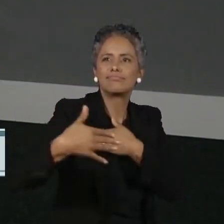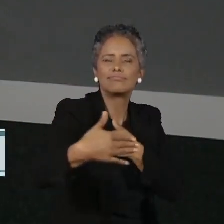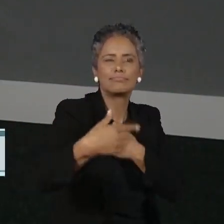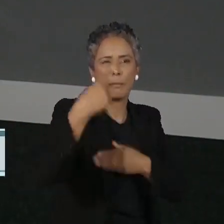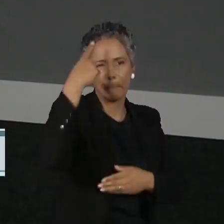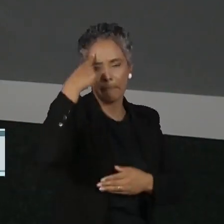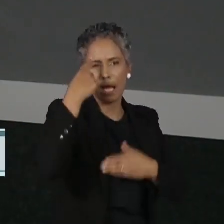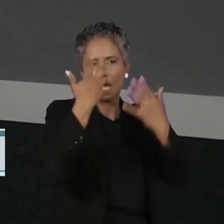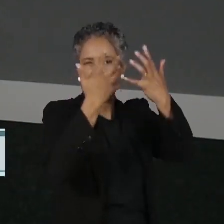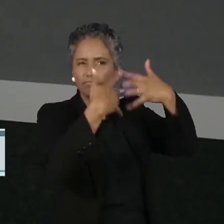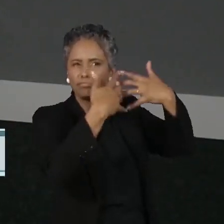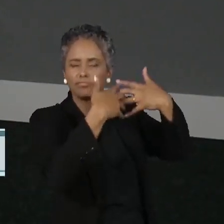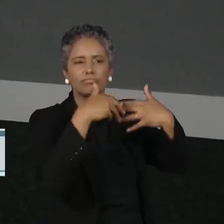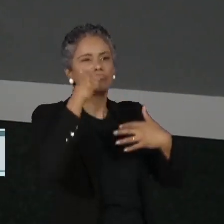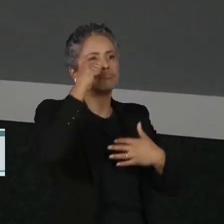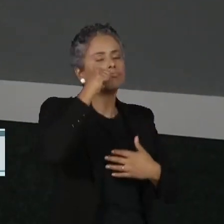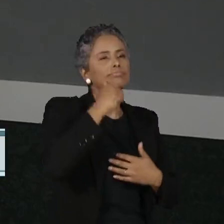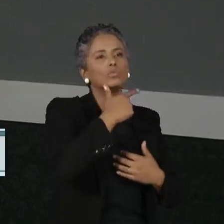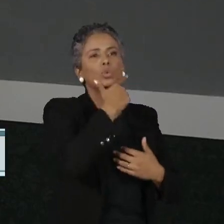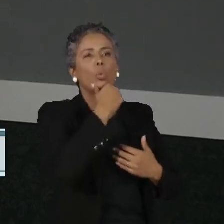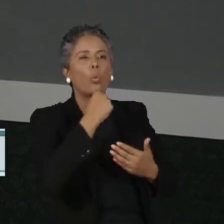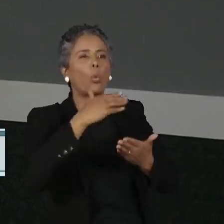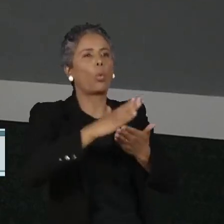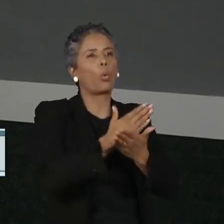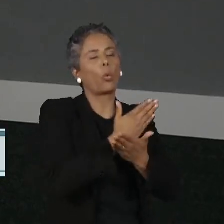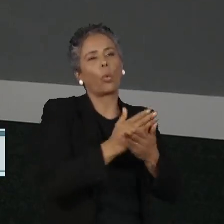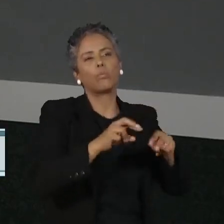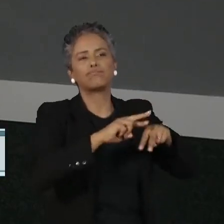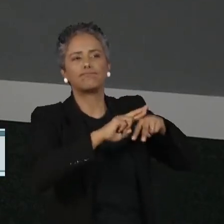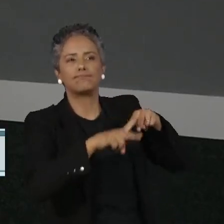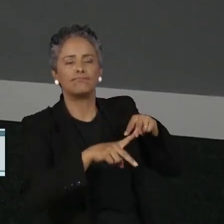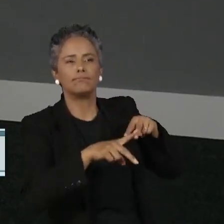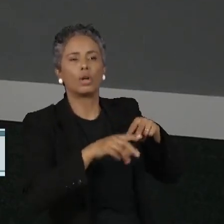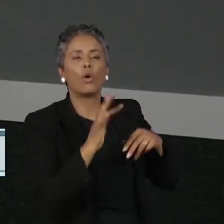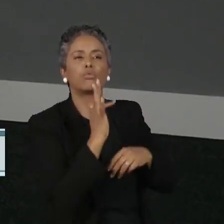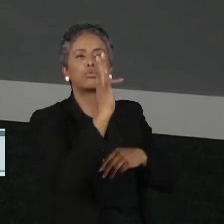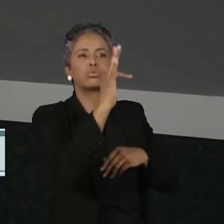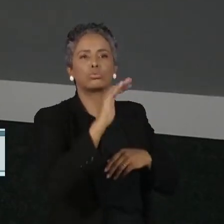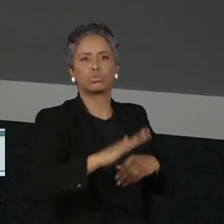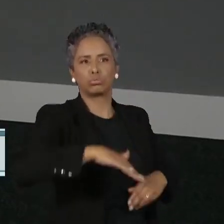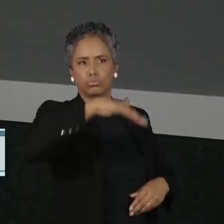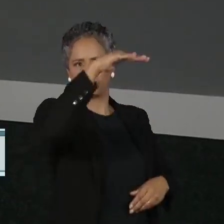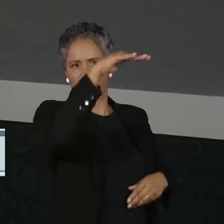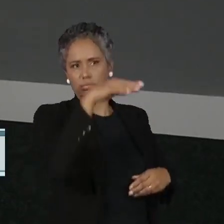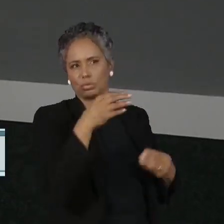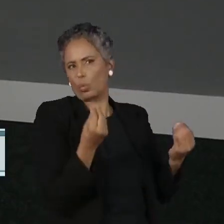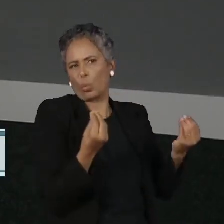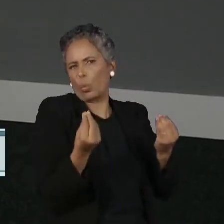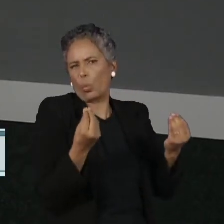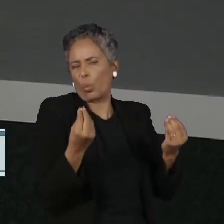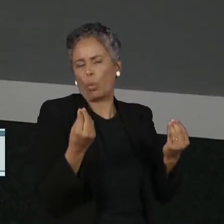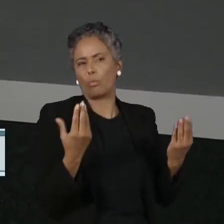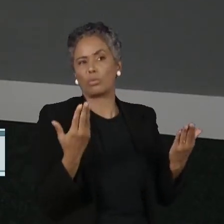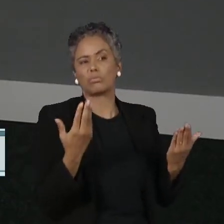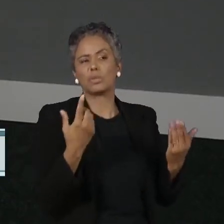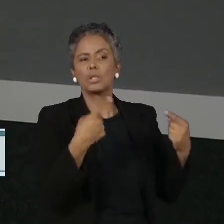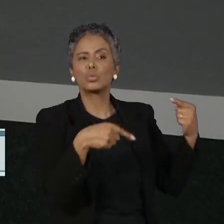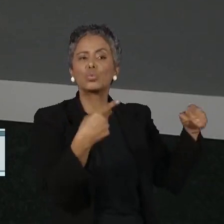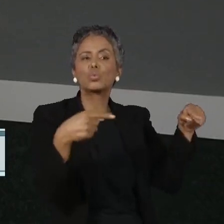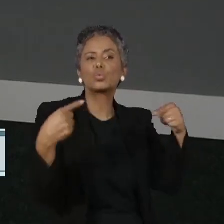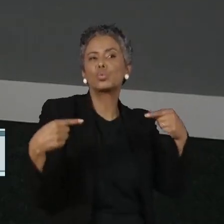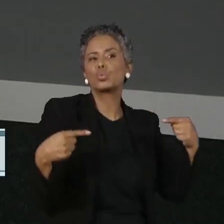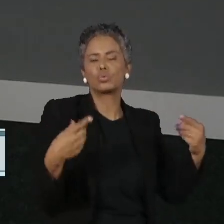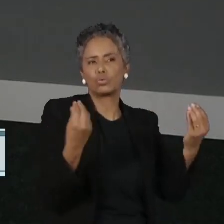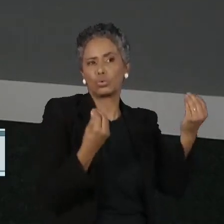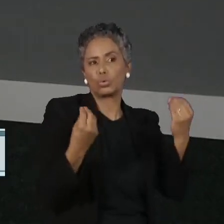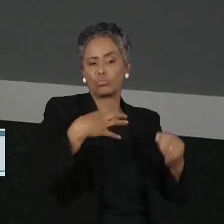nos meninos e nas meninas de hoje que serão os adultos de amanhã, muito tem se discutido sobre a